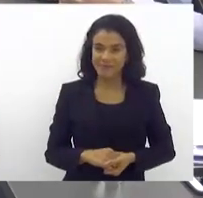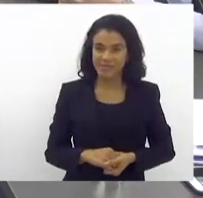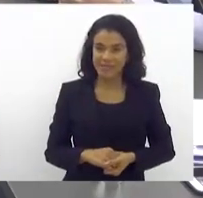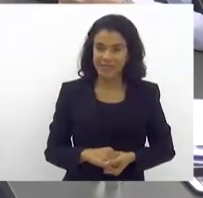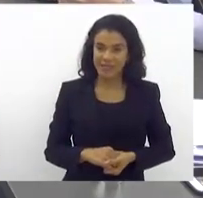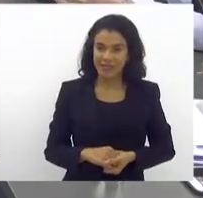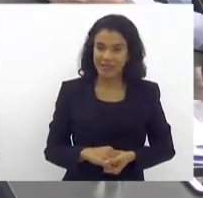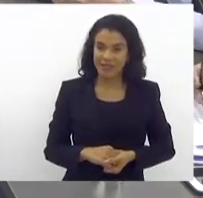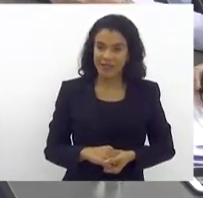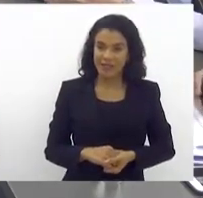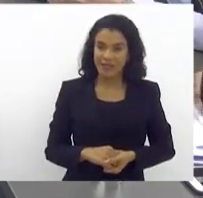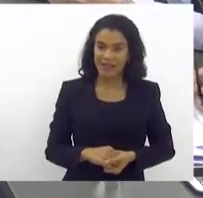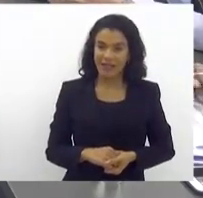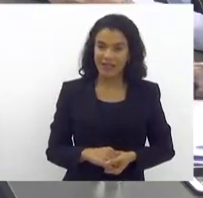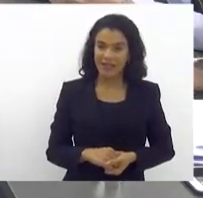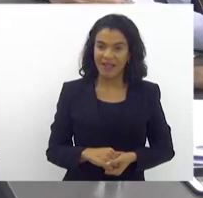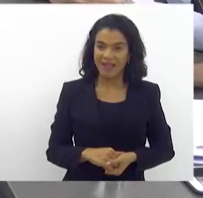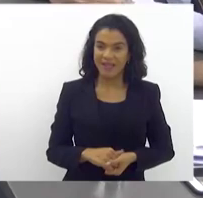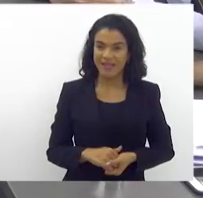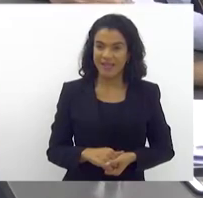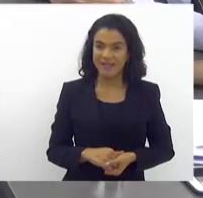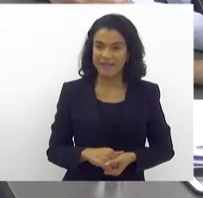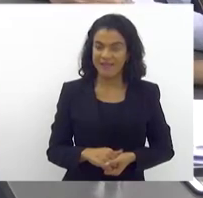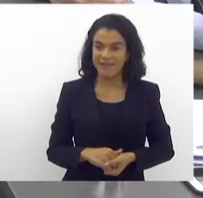Mas é diferente.